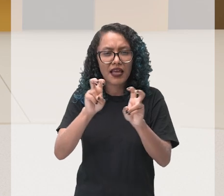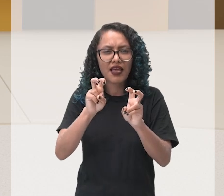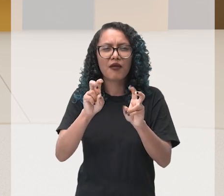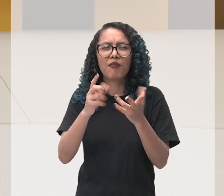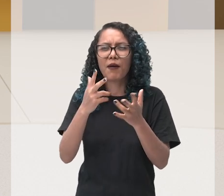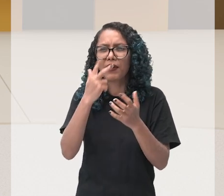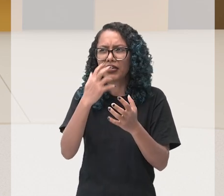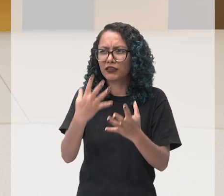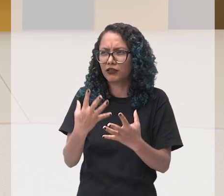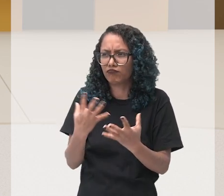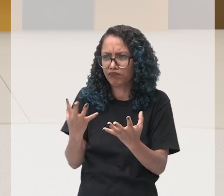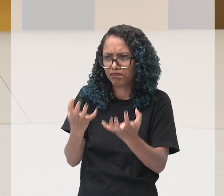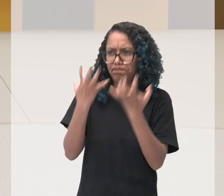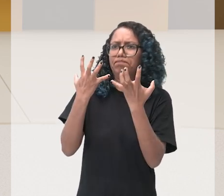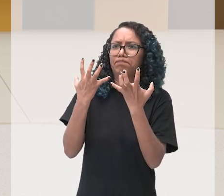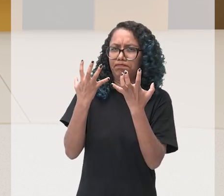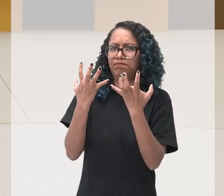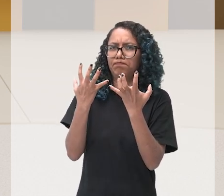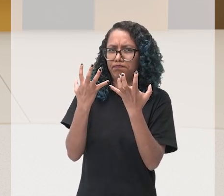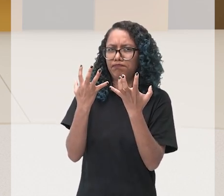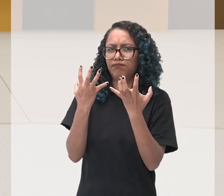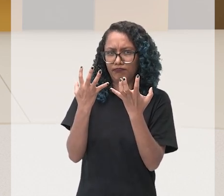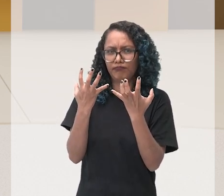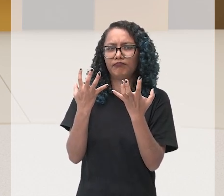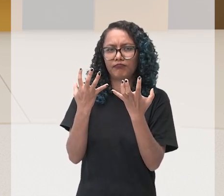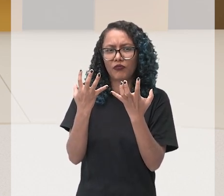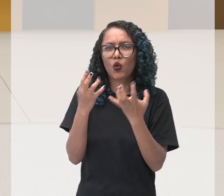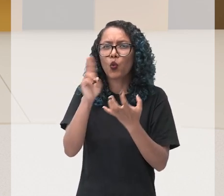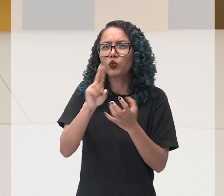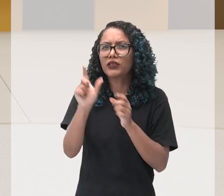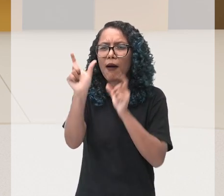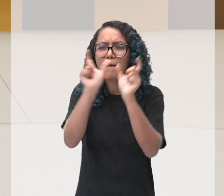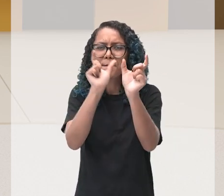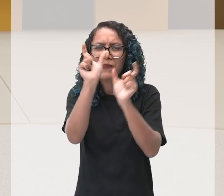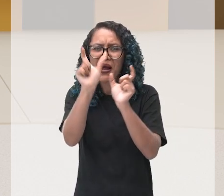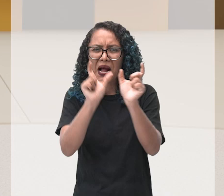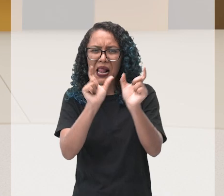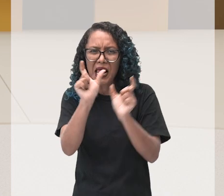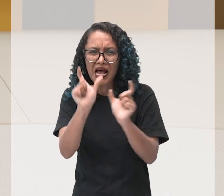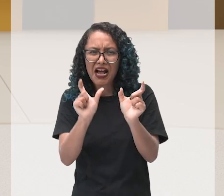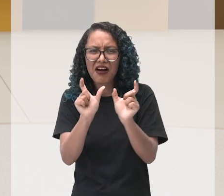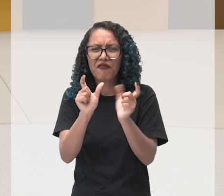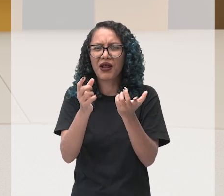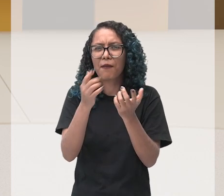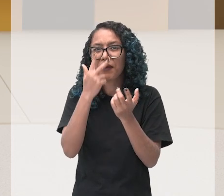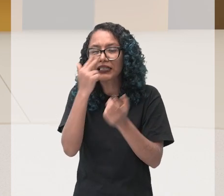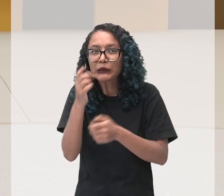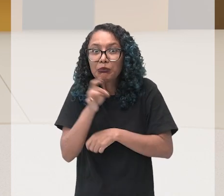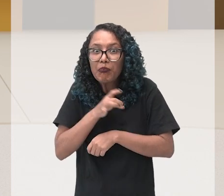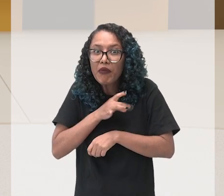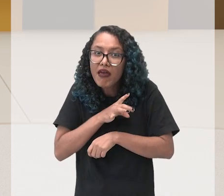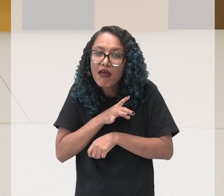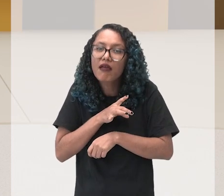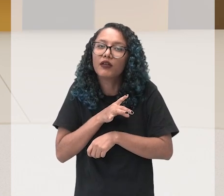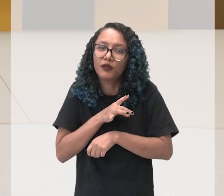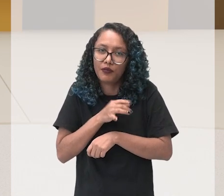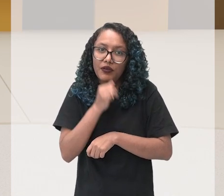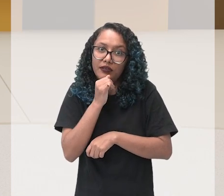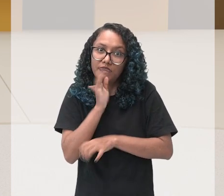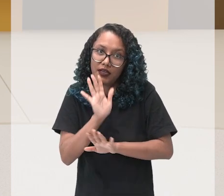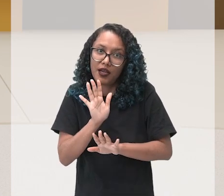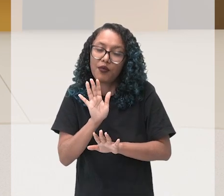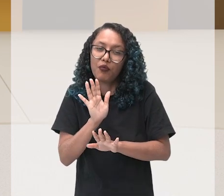bem chamativos. Então, quando tiver uma matéria com um título desse, sempre desconfie. Outra